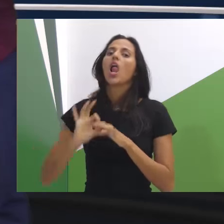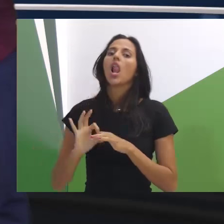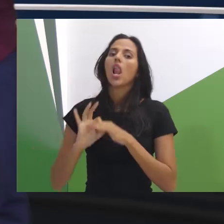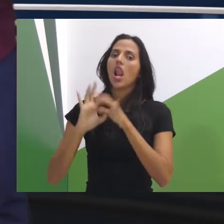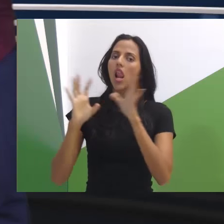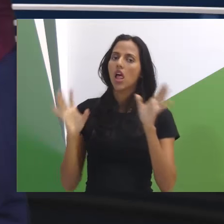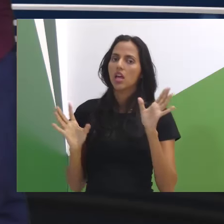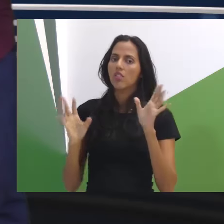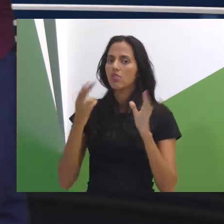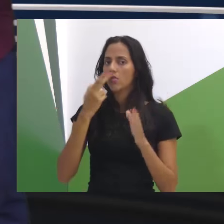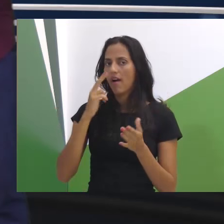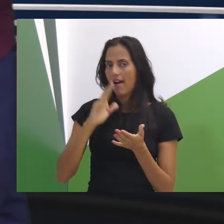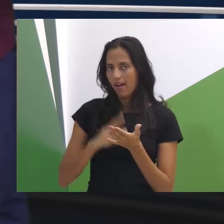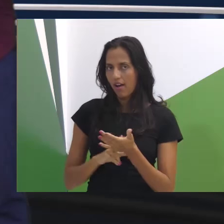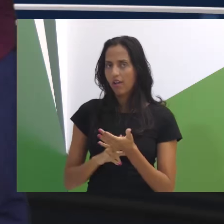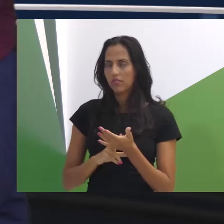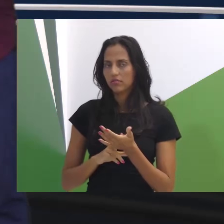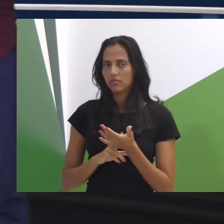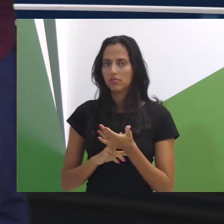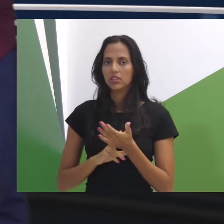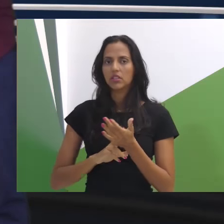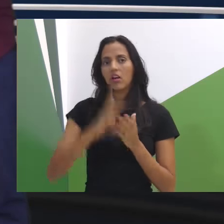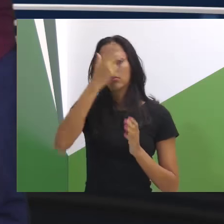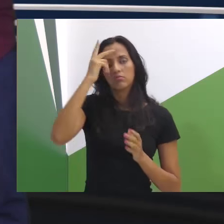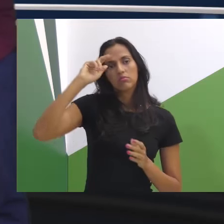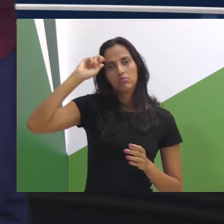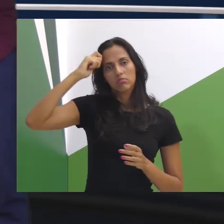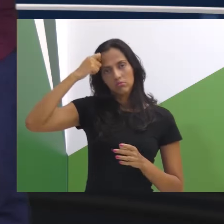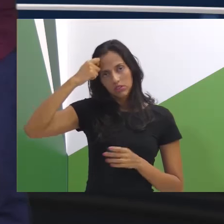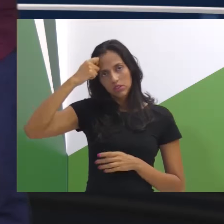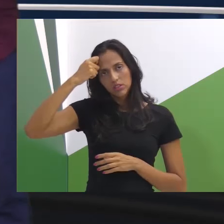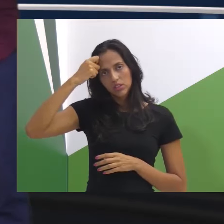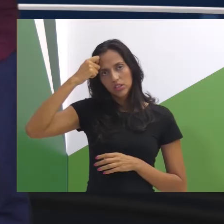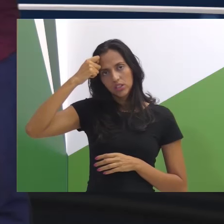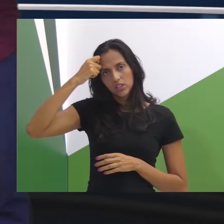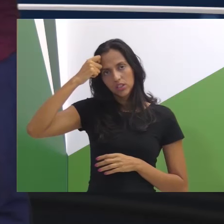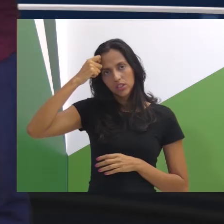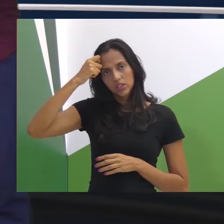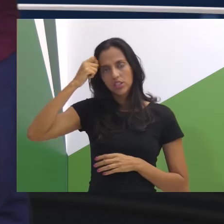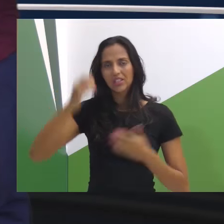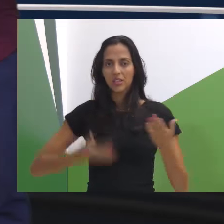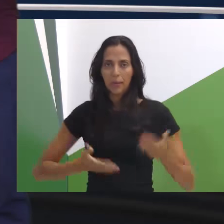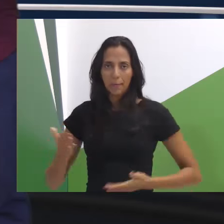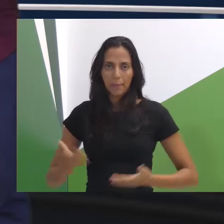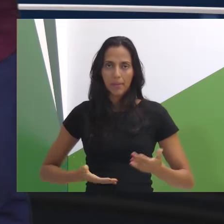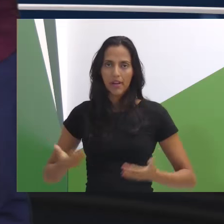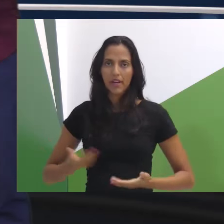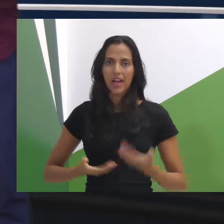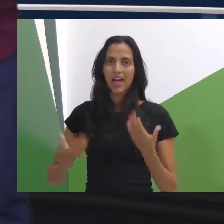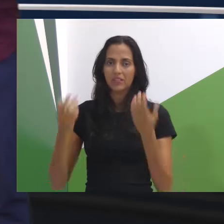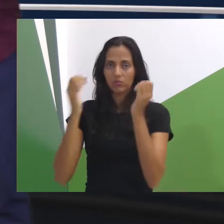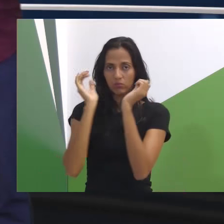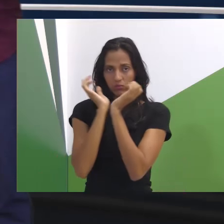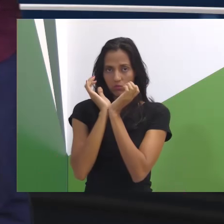meio da carta de alforria. E o escravo, preso ainda, ele era